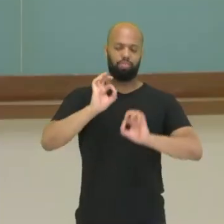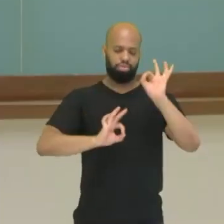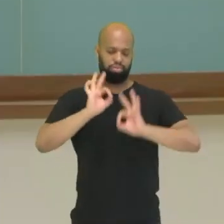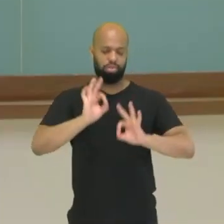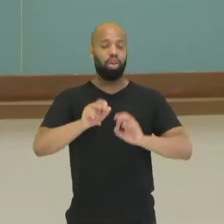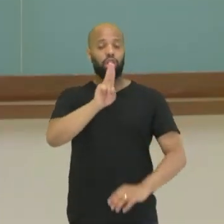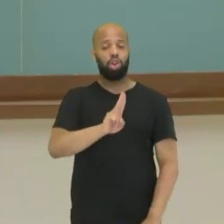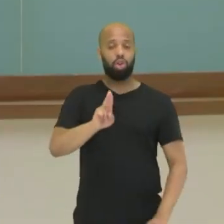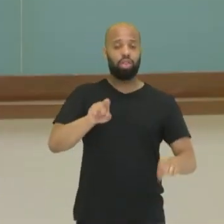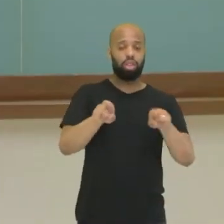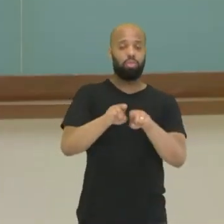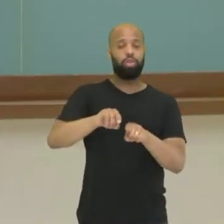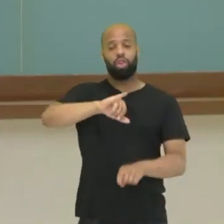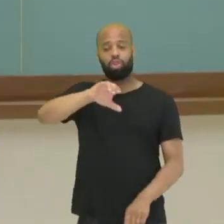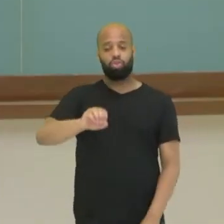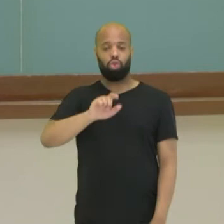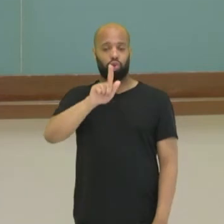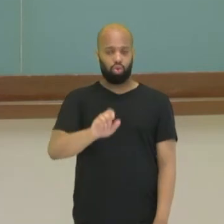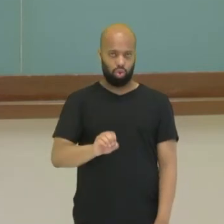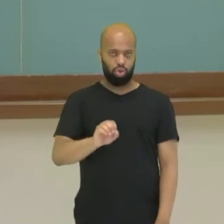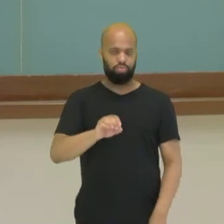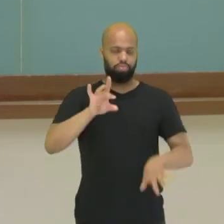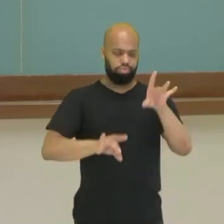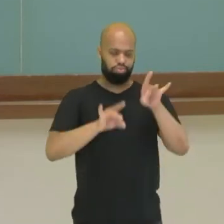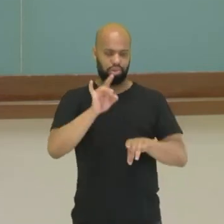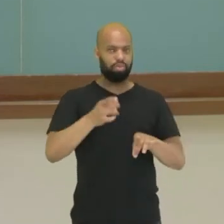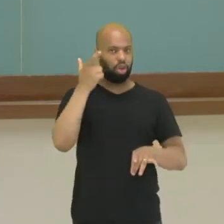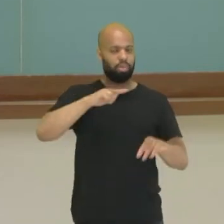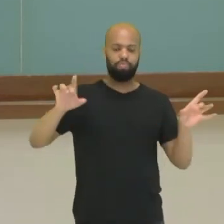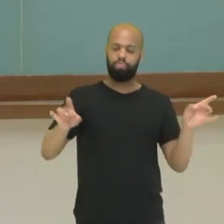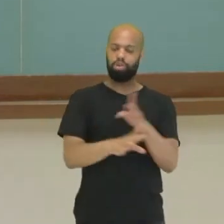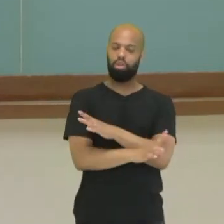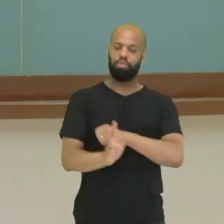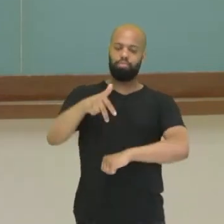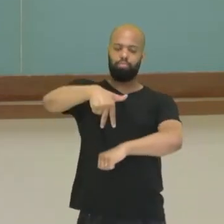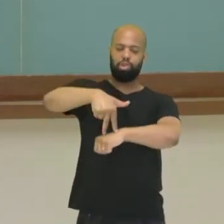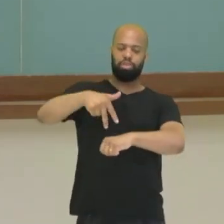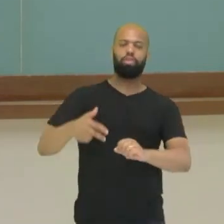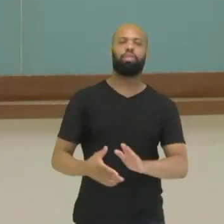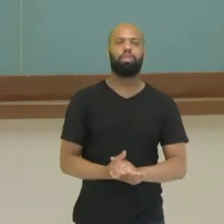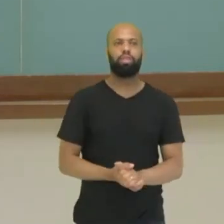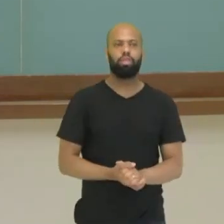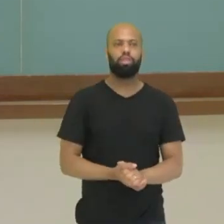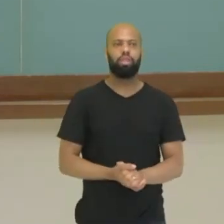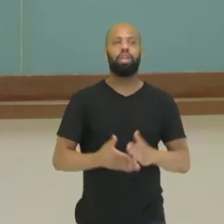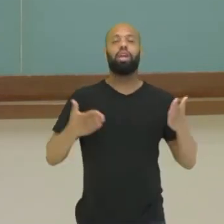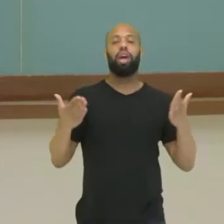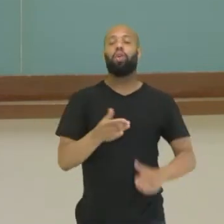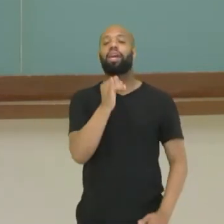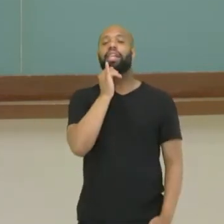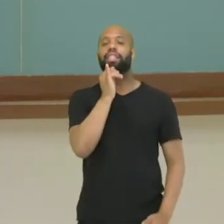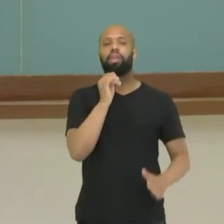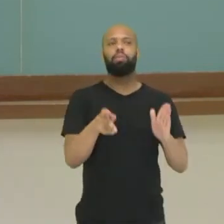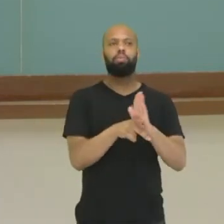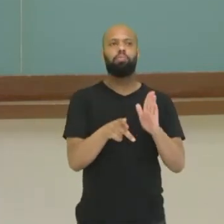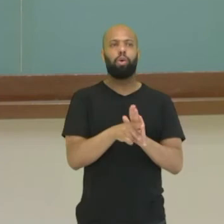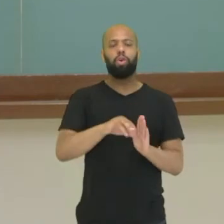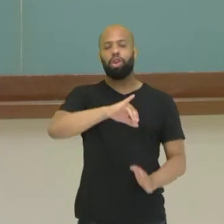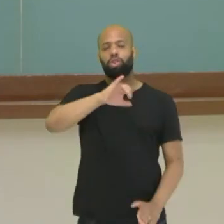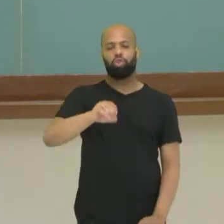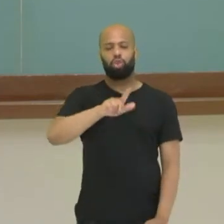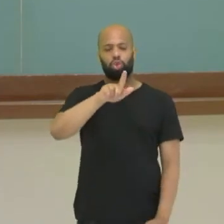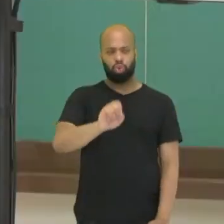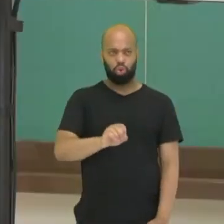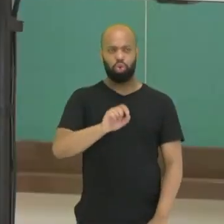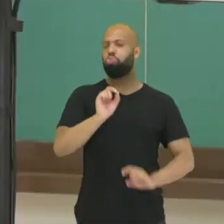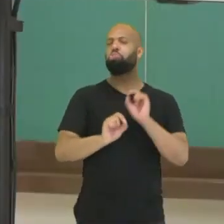jogos teatrais para estar ali pronto para a cena, né. Exemplos de jogos teatrais. Professora, você está falando